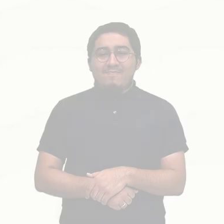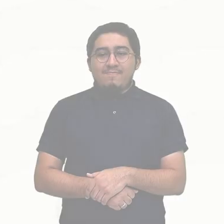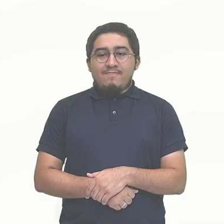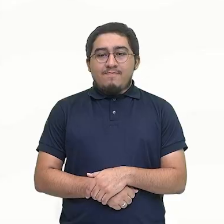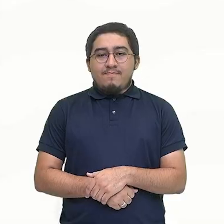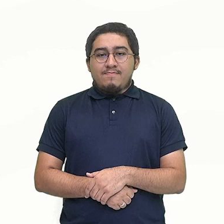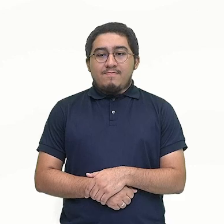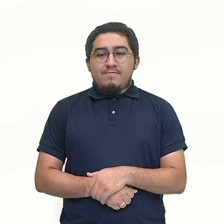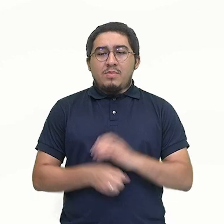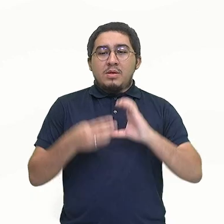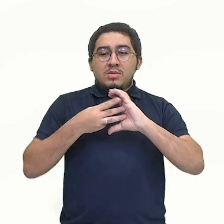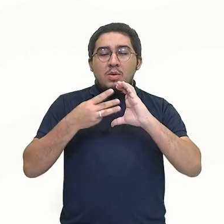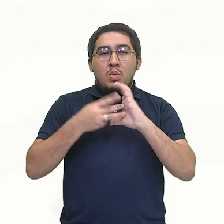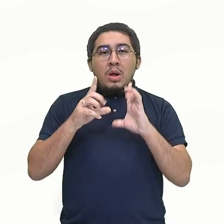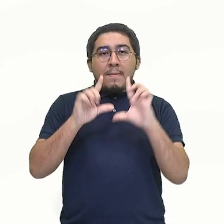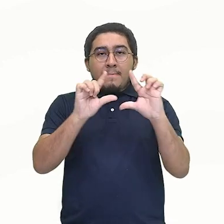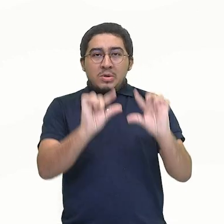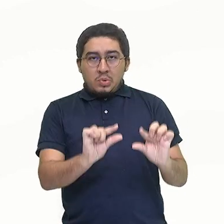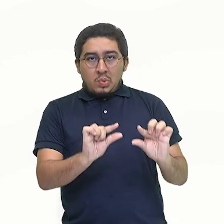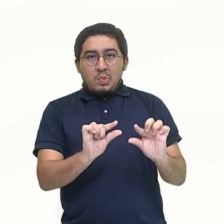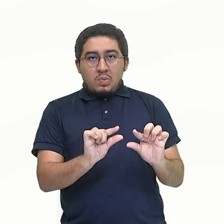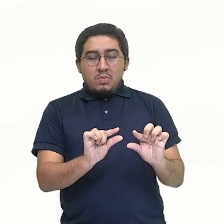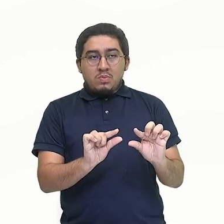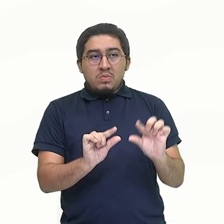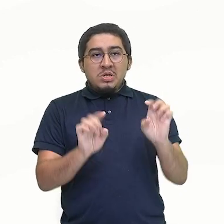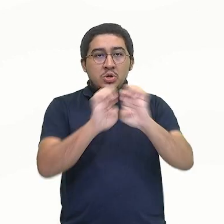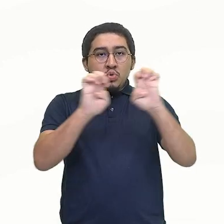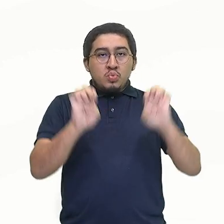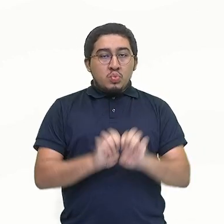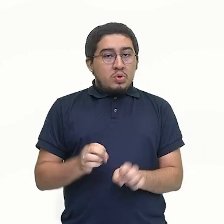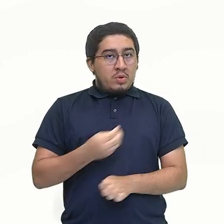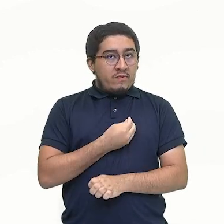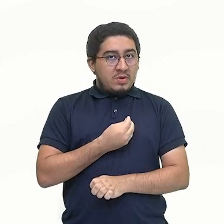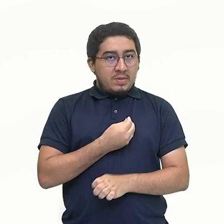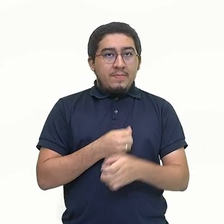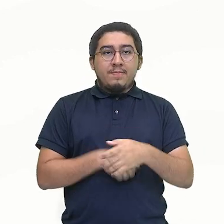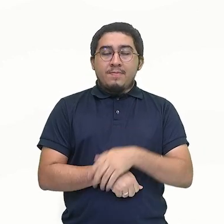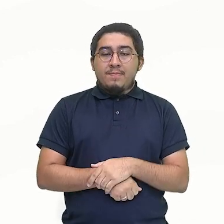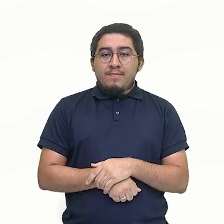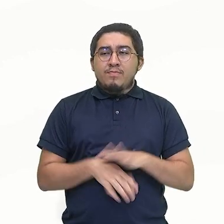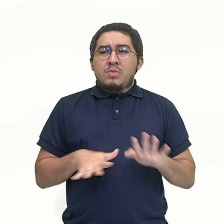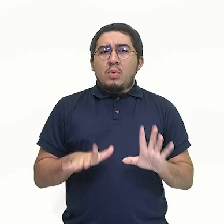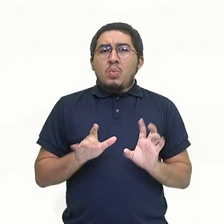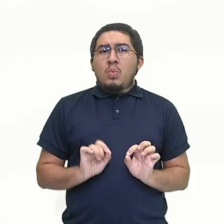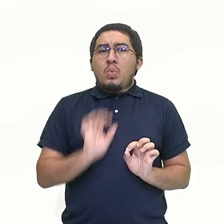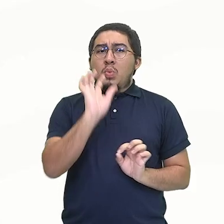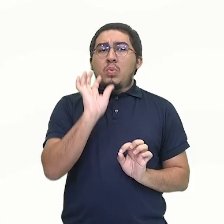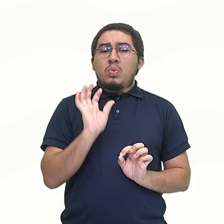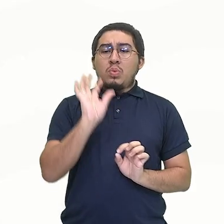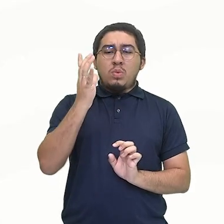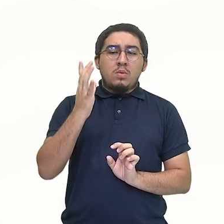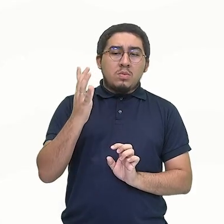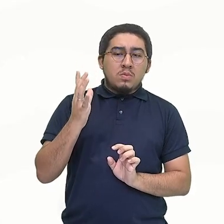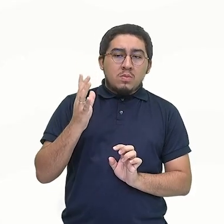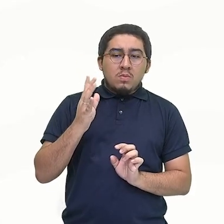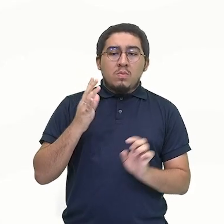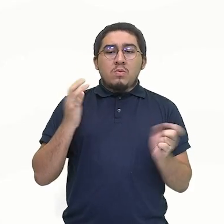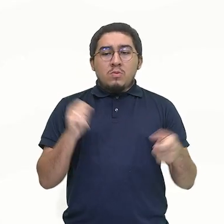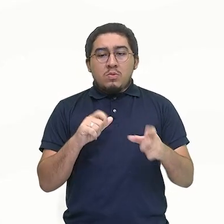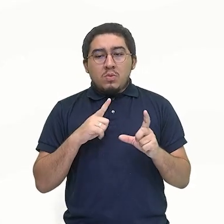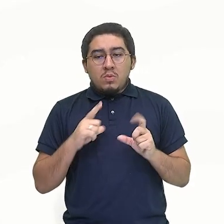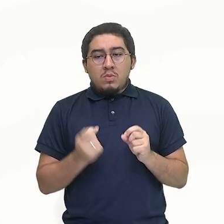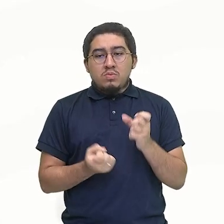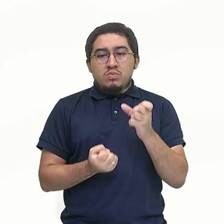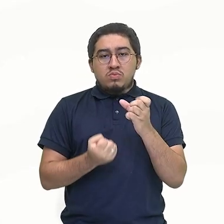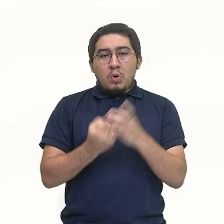unidade estrutural e funcional da vida. Então, o que ela faz? Ela garante a